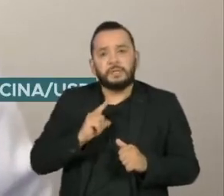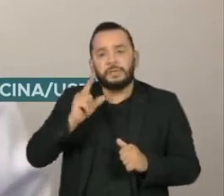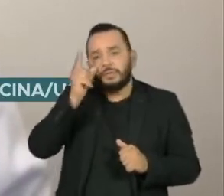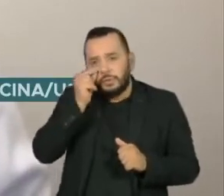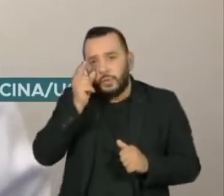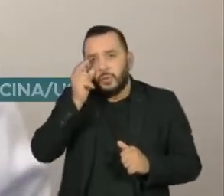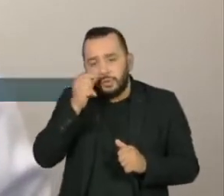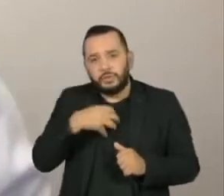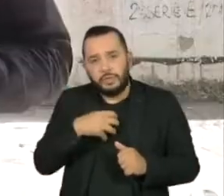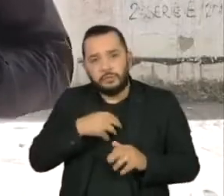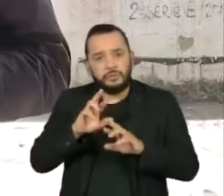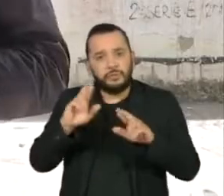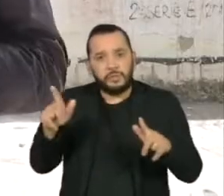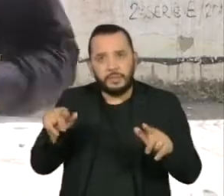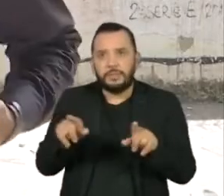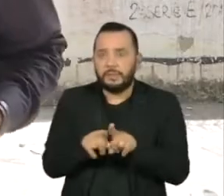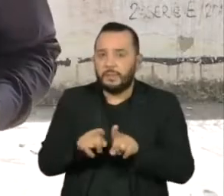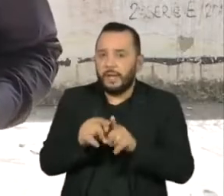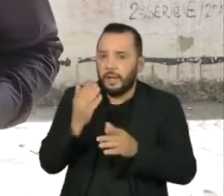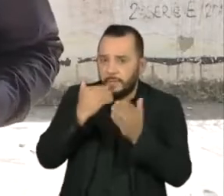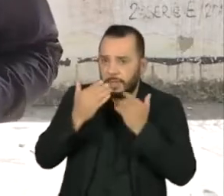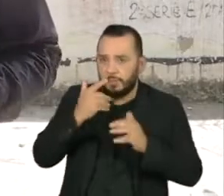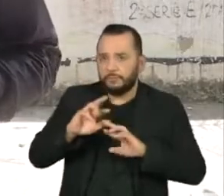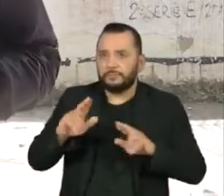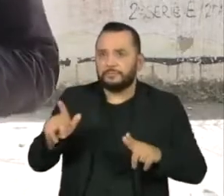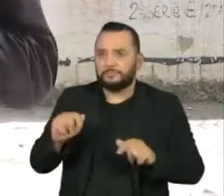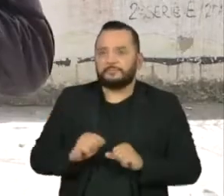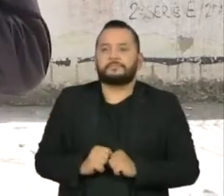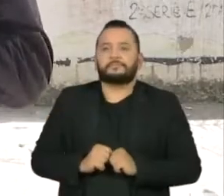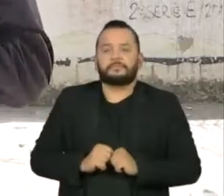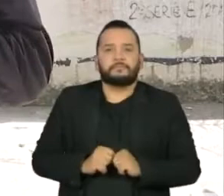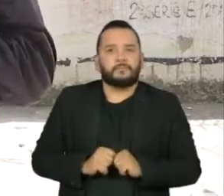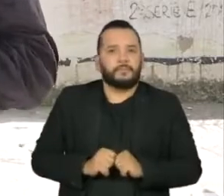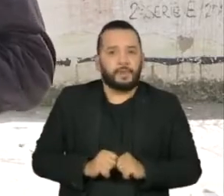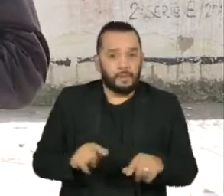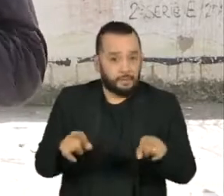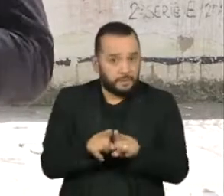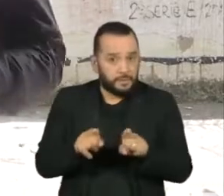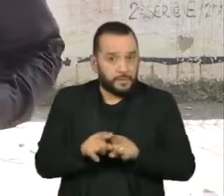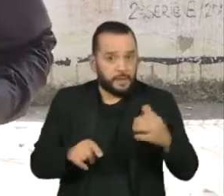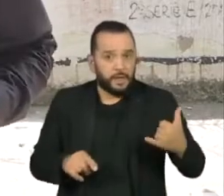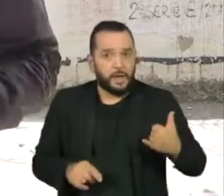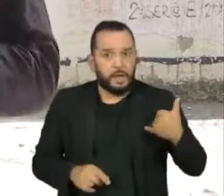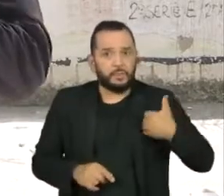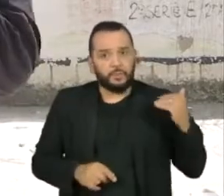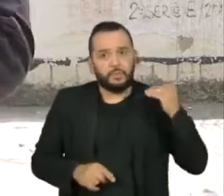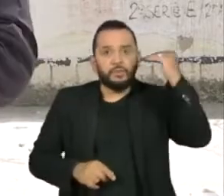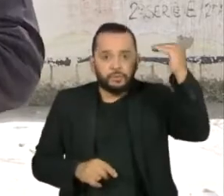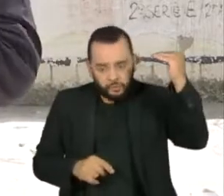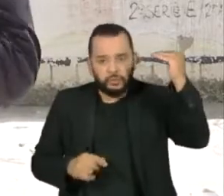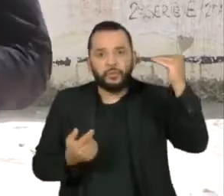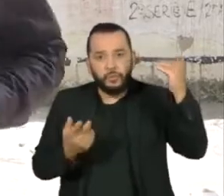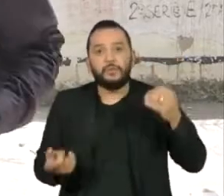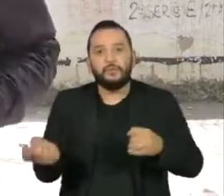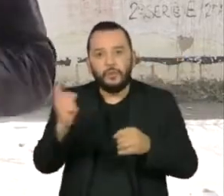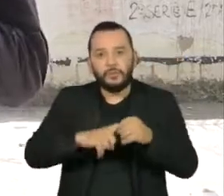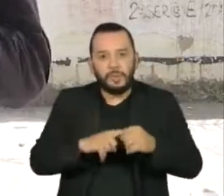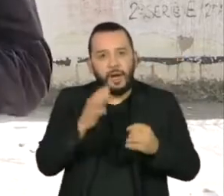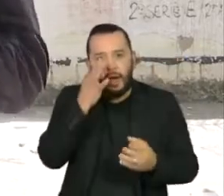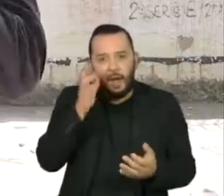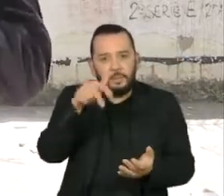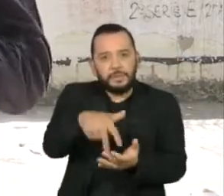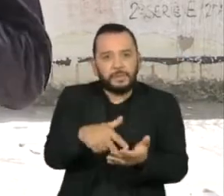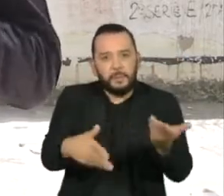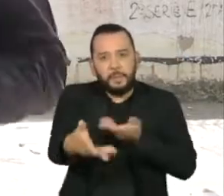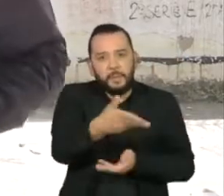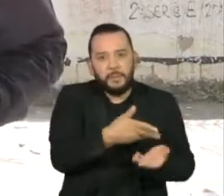sono, do padrão alimentar. Se para os adultos voltar a socializar presencialmente não tem sido fácil, para as crianças e adolescentes é